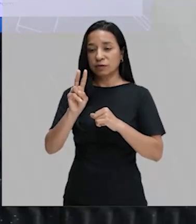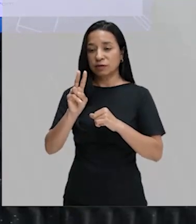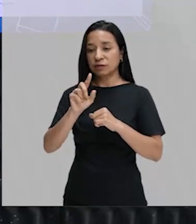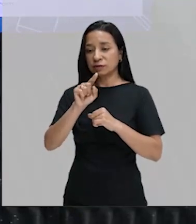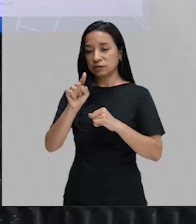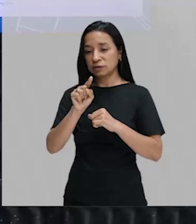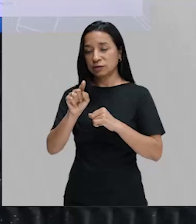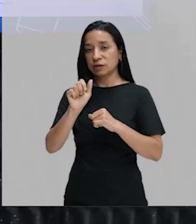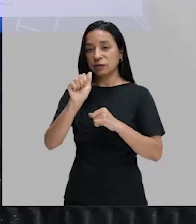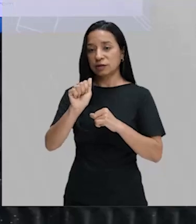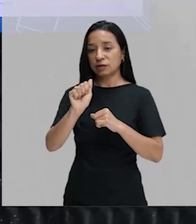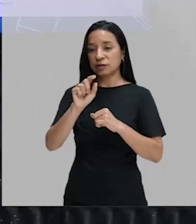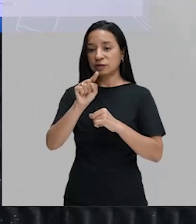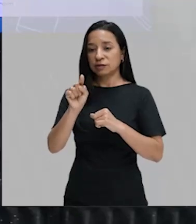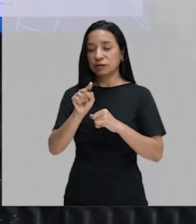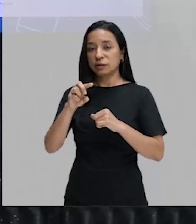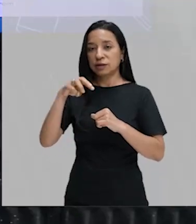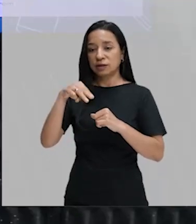ZMZA,